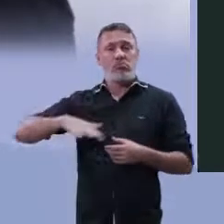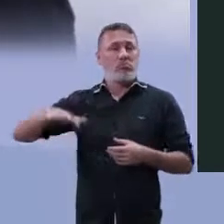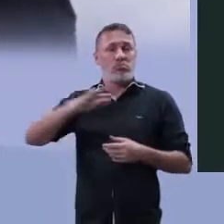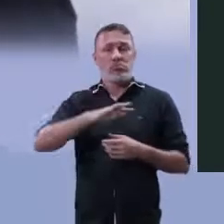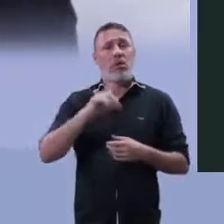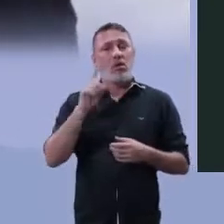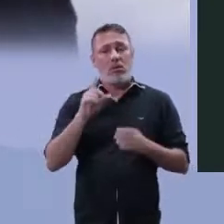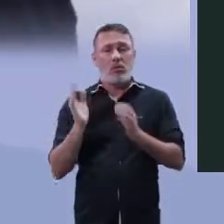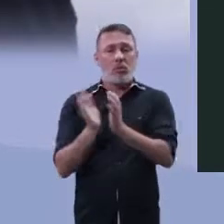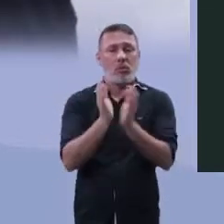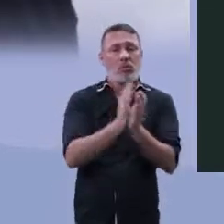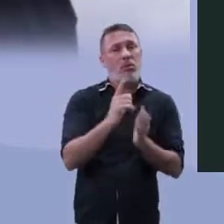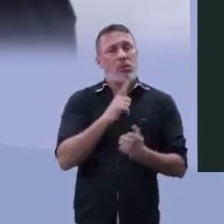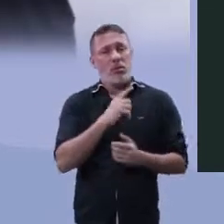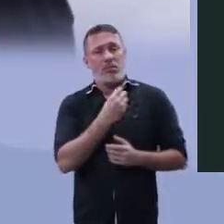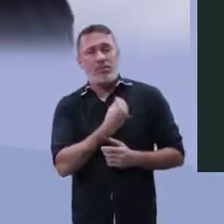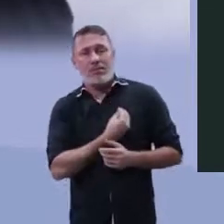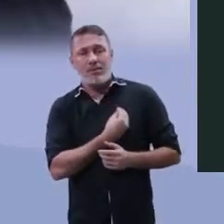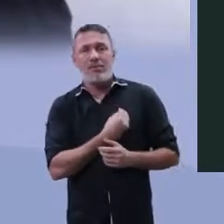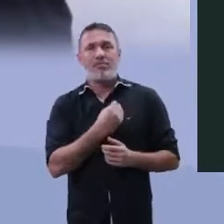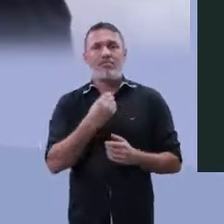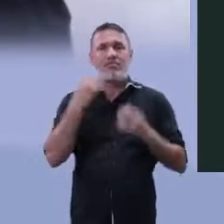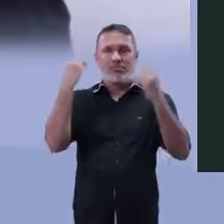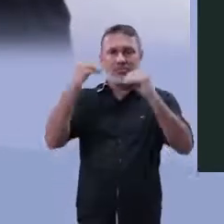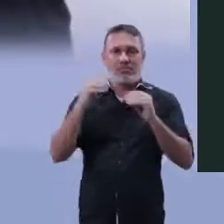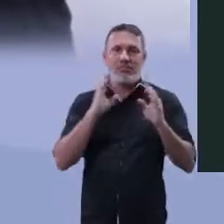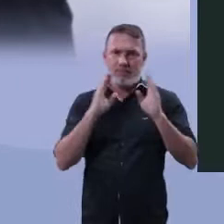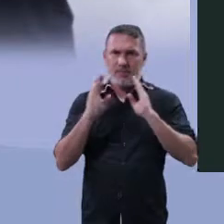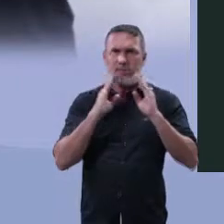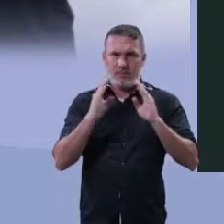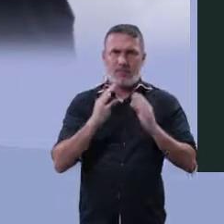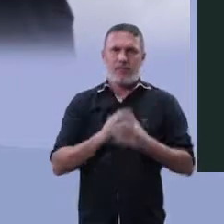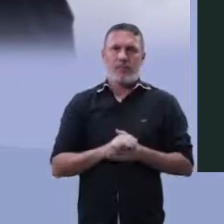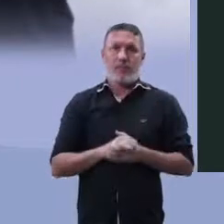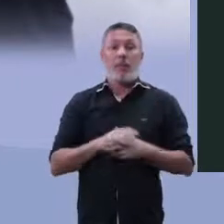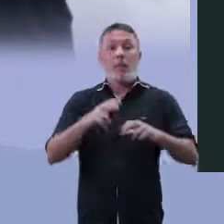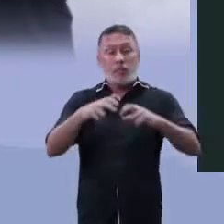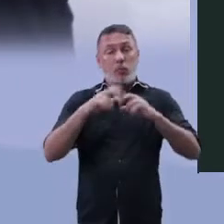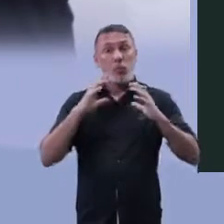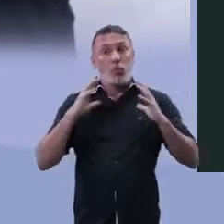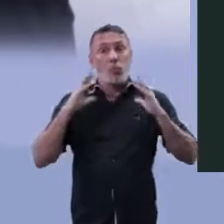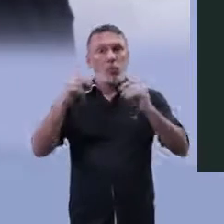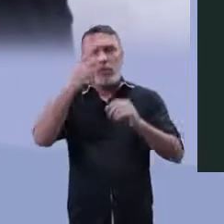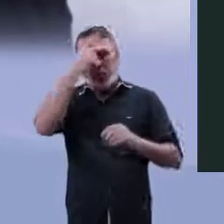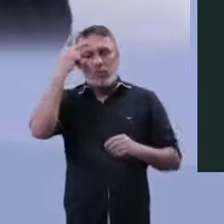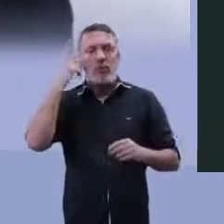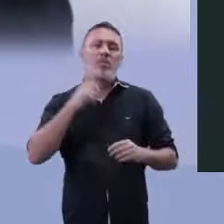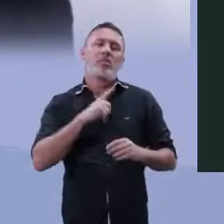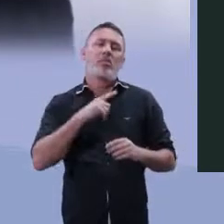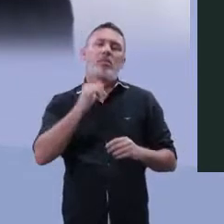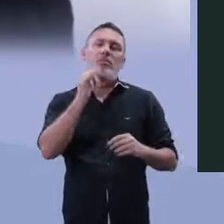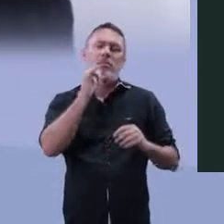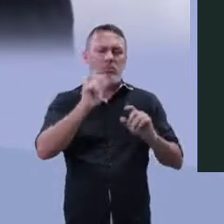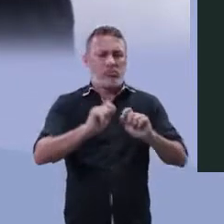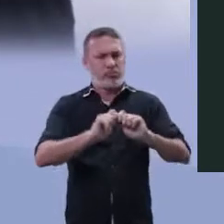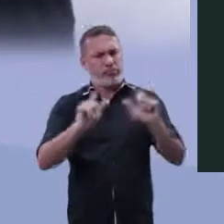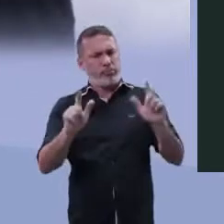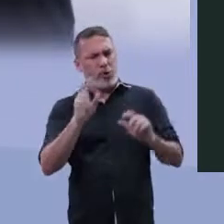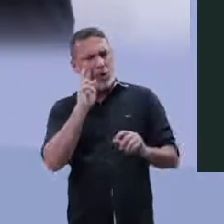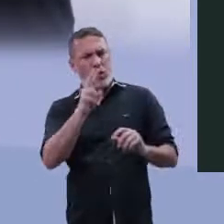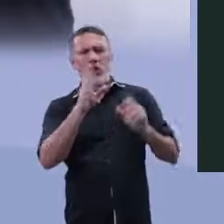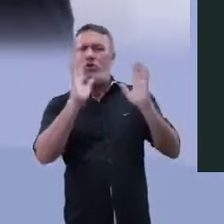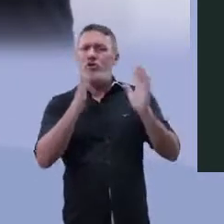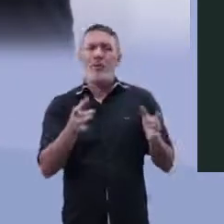definidas externamente para justamente compor, né, para os indivíduos que compõem ou participam daquela página.